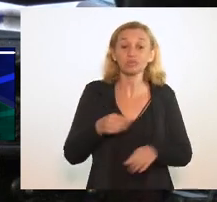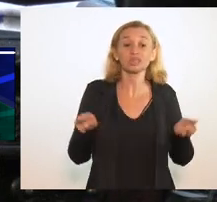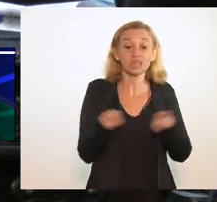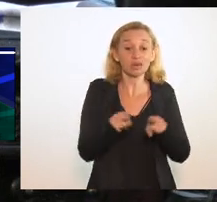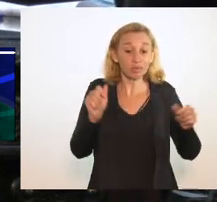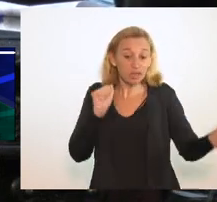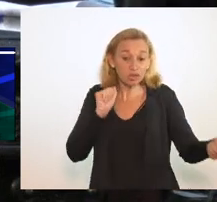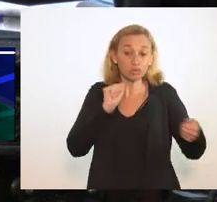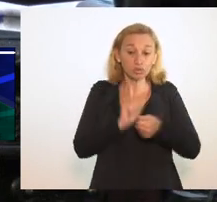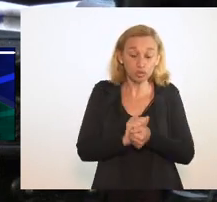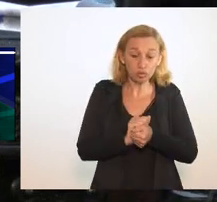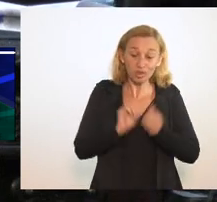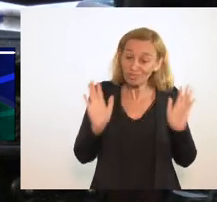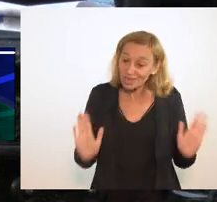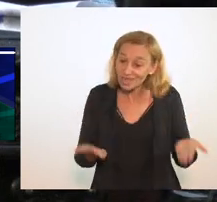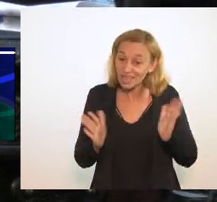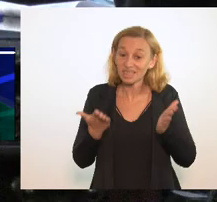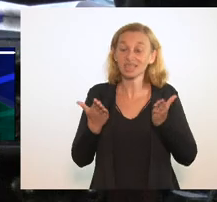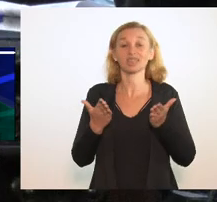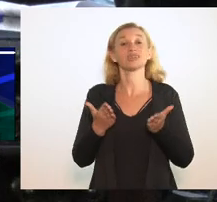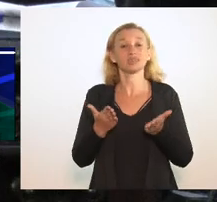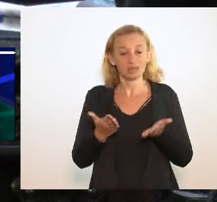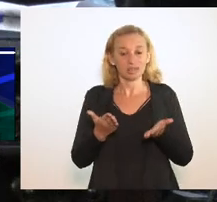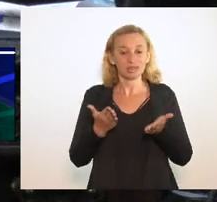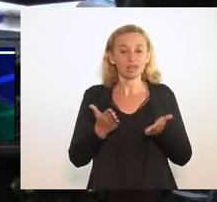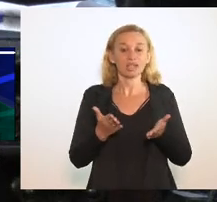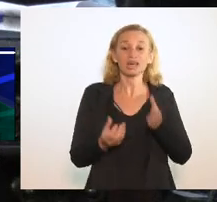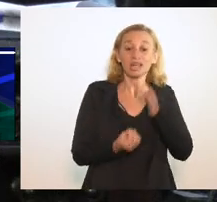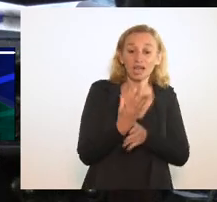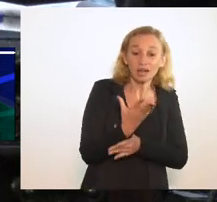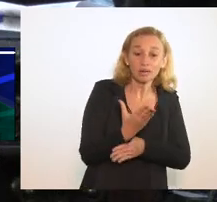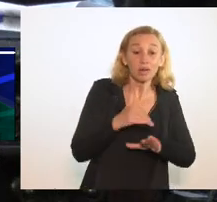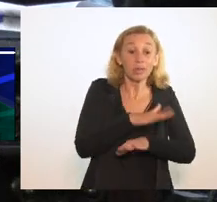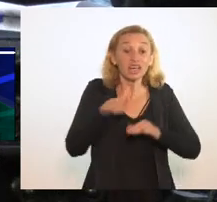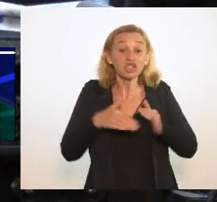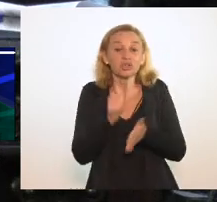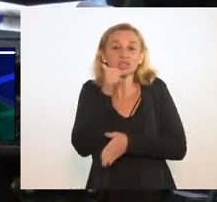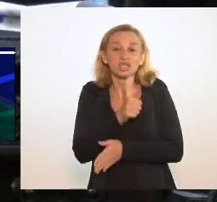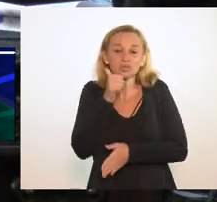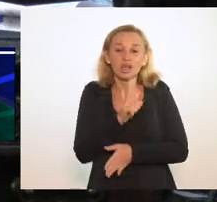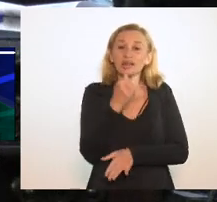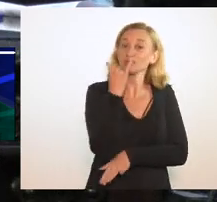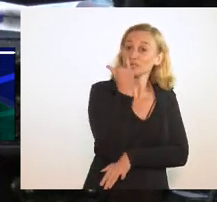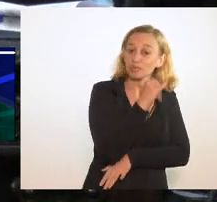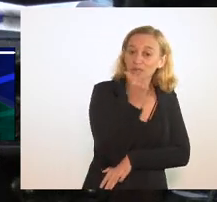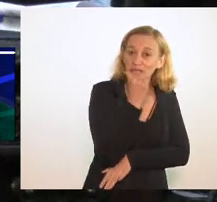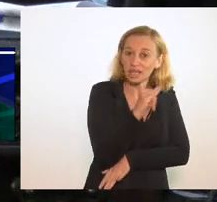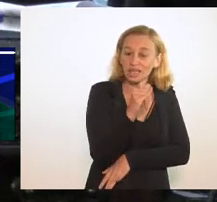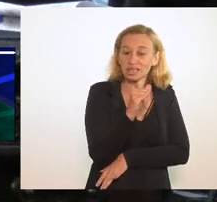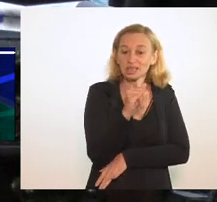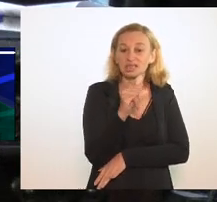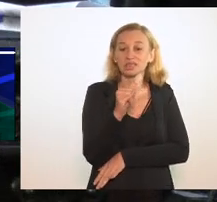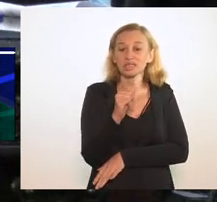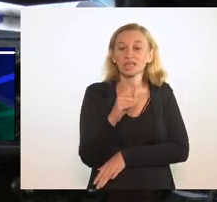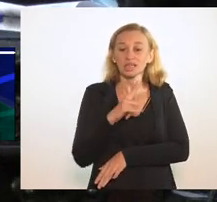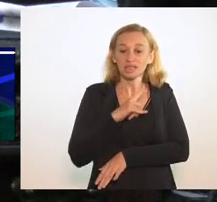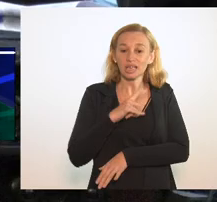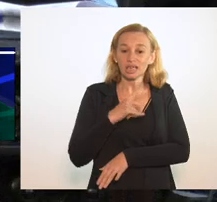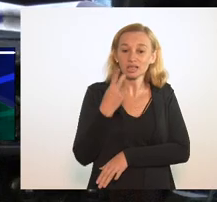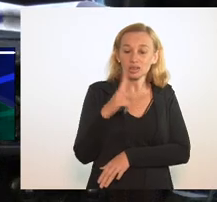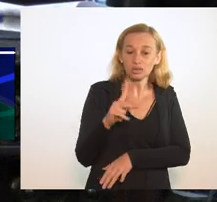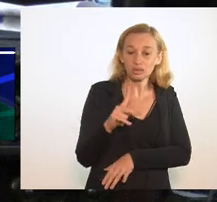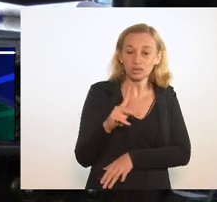engajados nas iniciativas que propugnamos para que todas as mulheres fluminenses alcancem sua